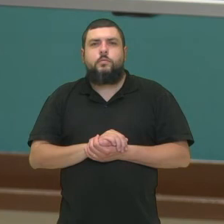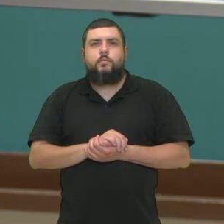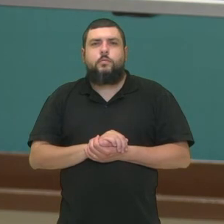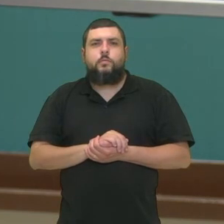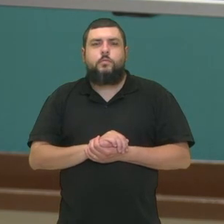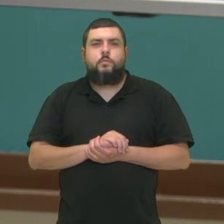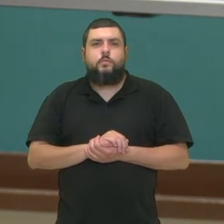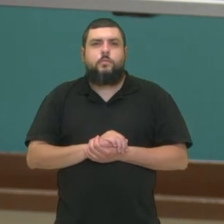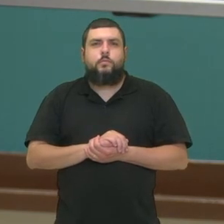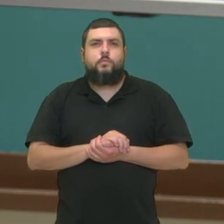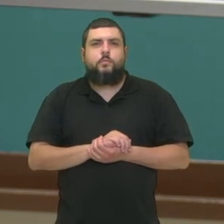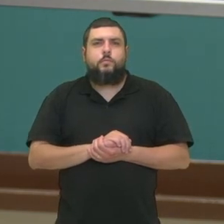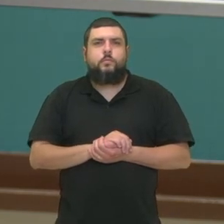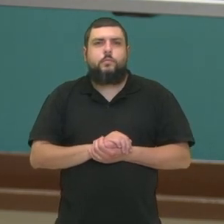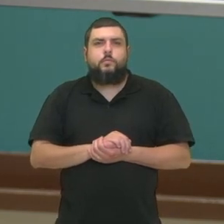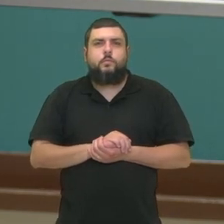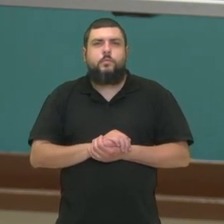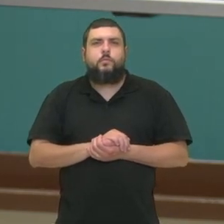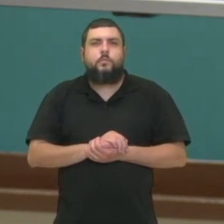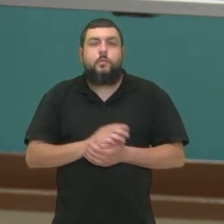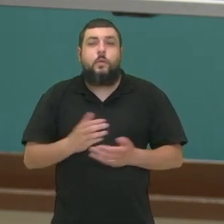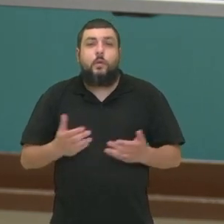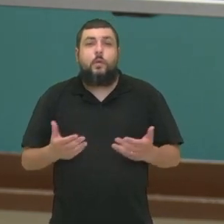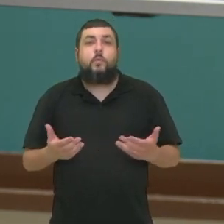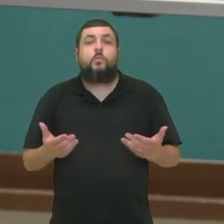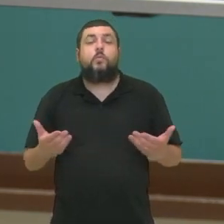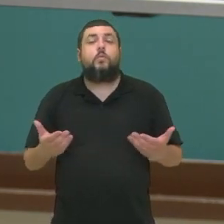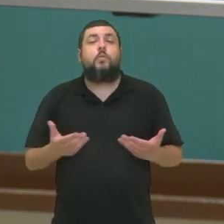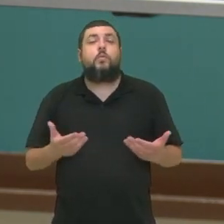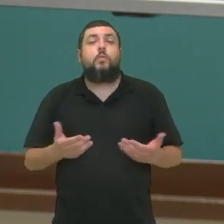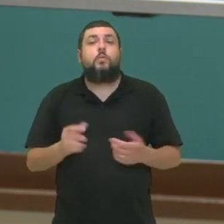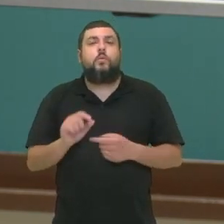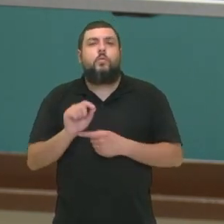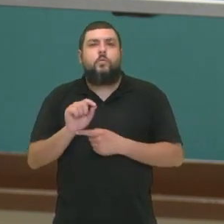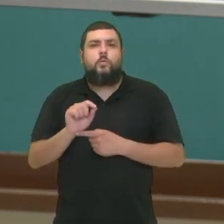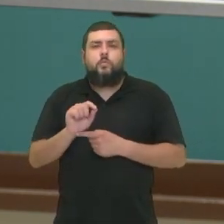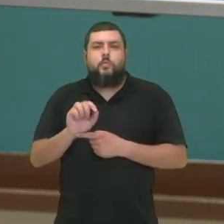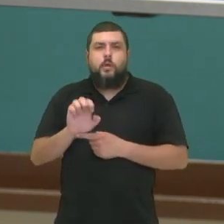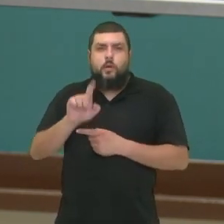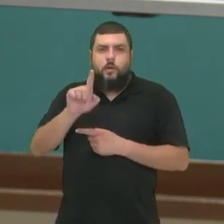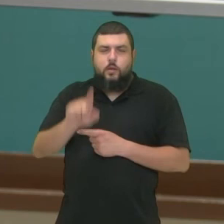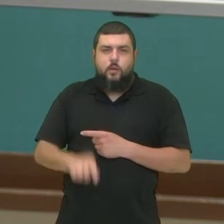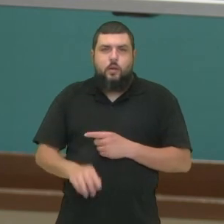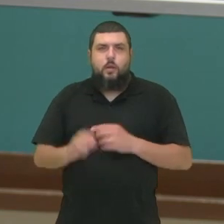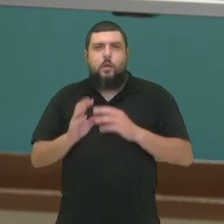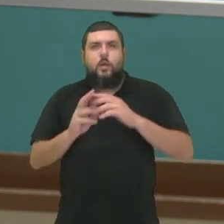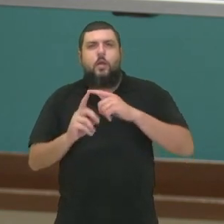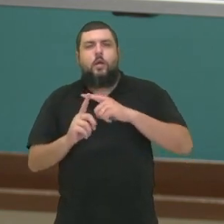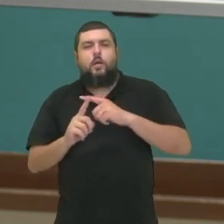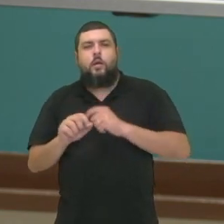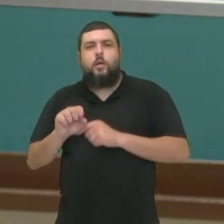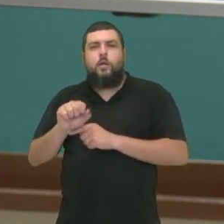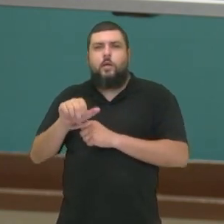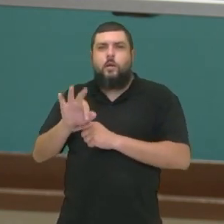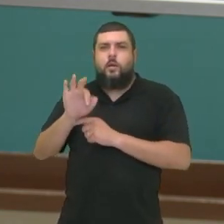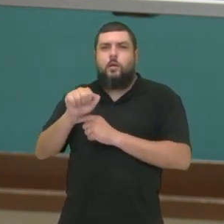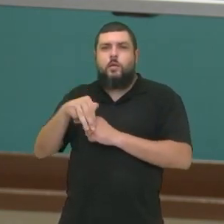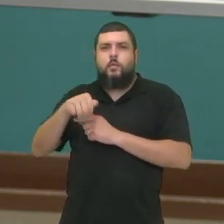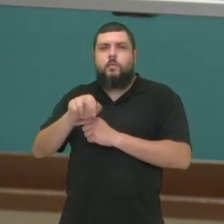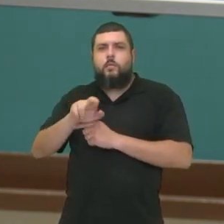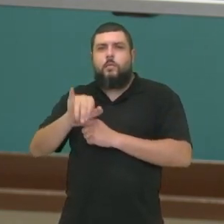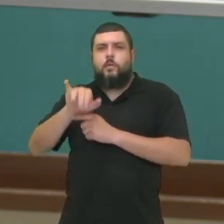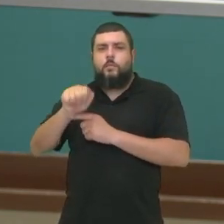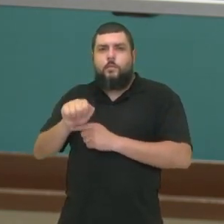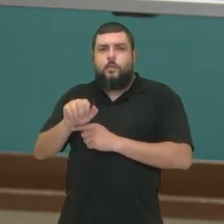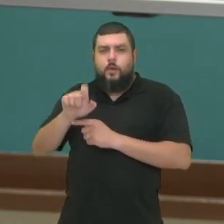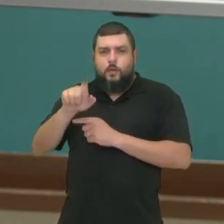romano, dedicado a todos os deuses. Hoje, ela se tornou a Basílica de Santa Maria e dos Mártires. É uma igreja? Sim, da